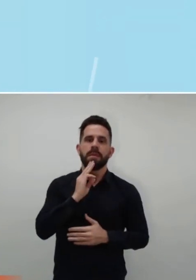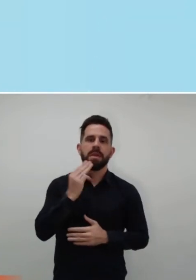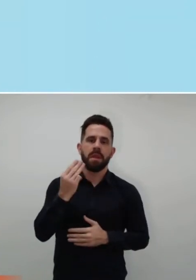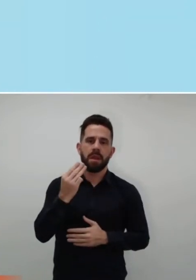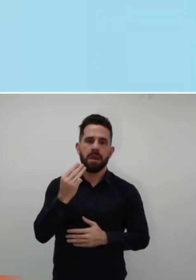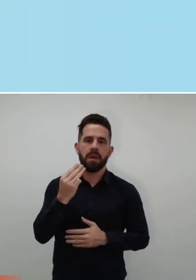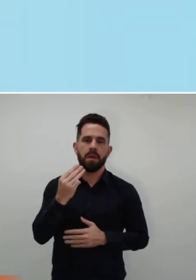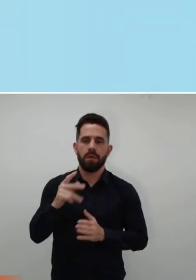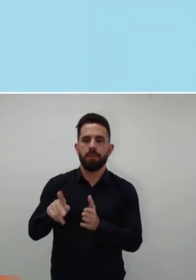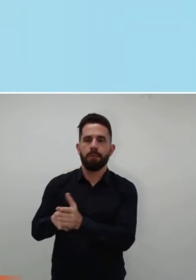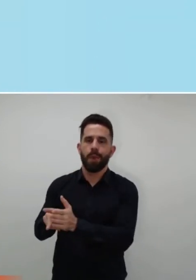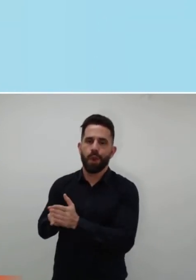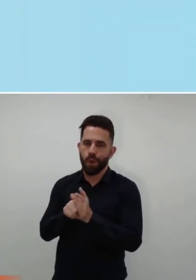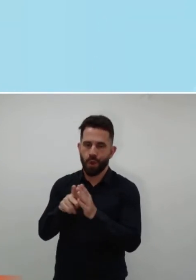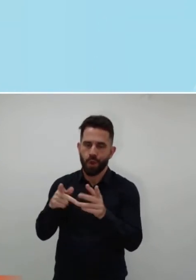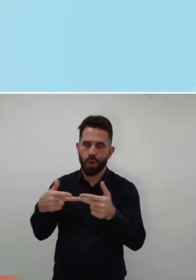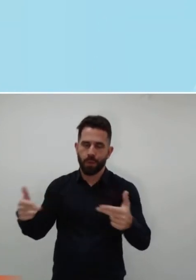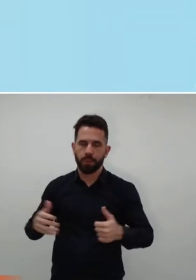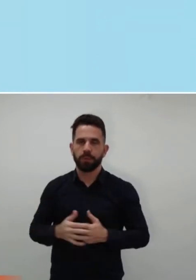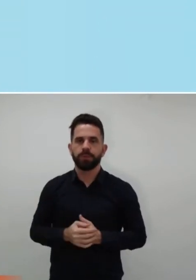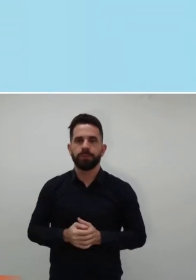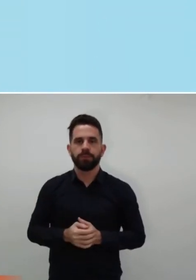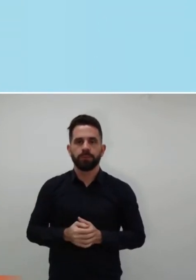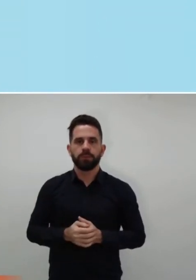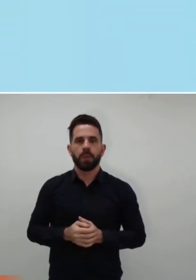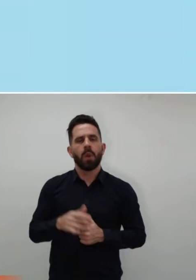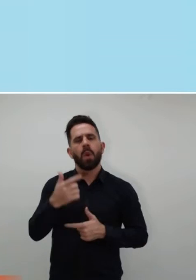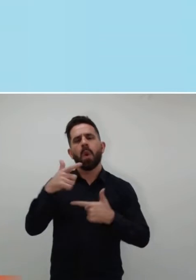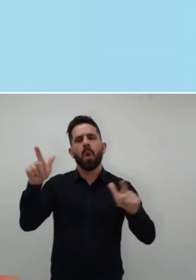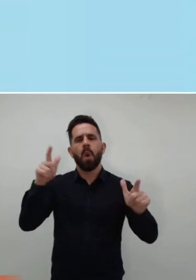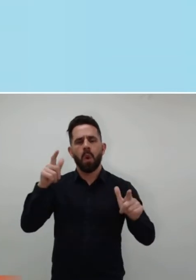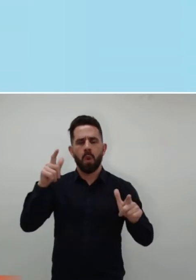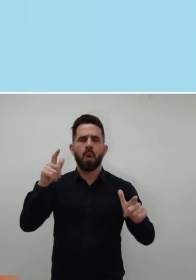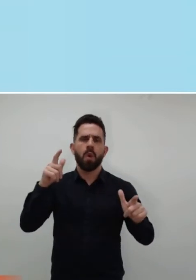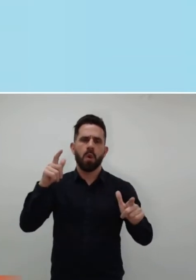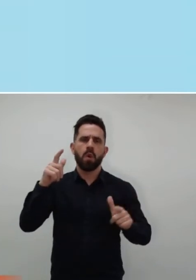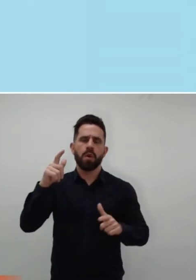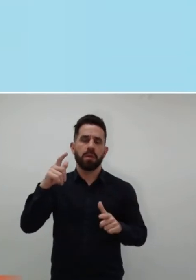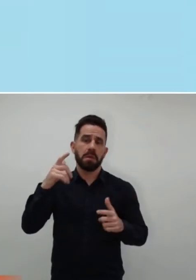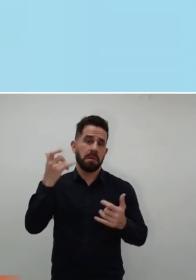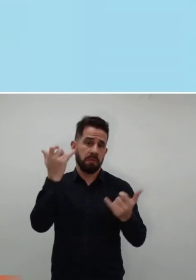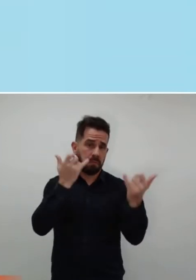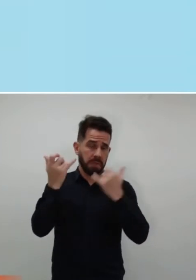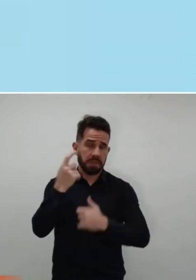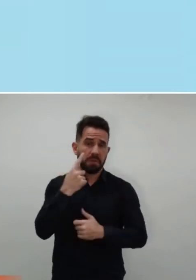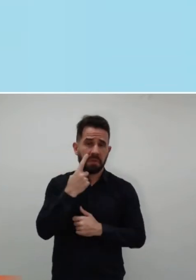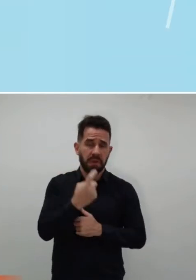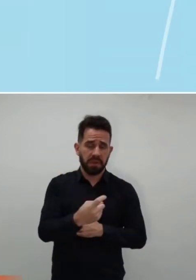E outras informações sobre eleições que são bem interessantes da gente pensar.